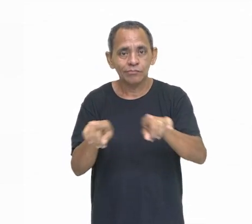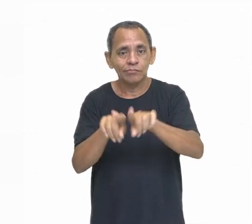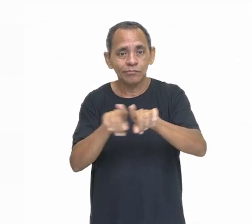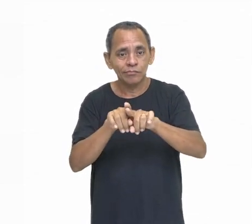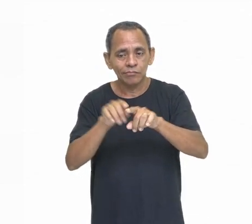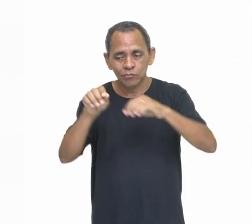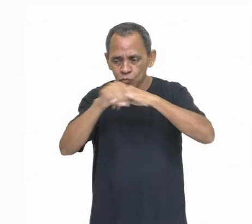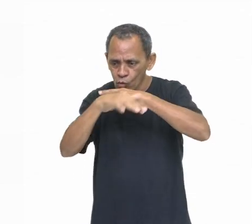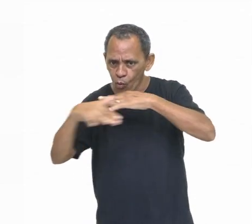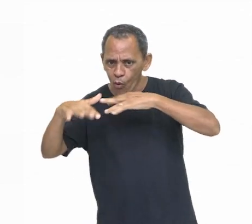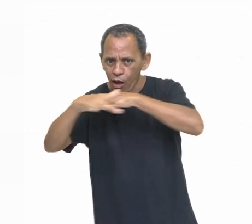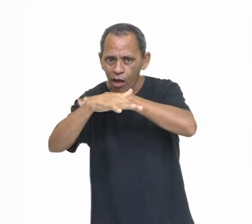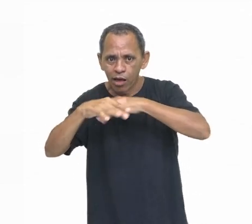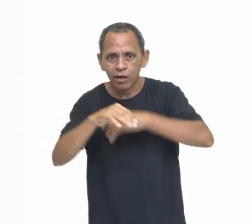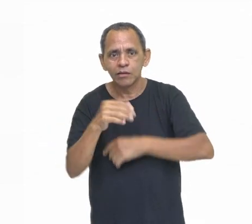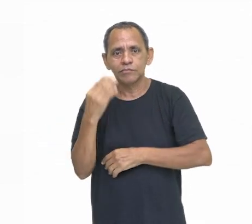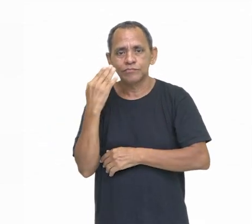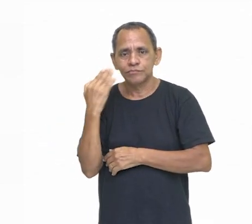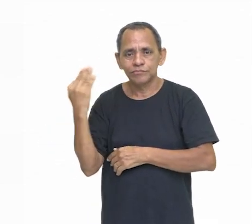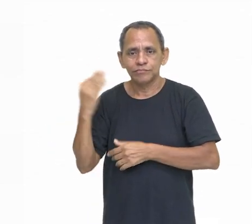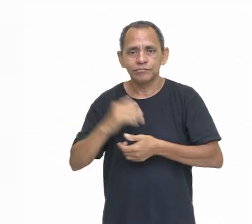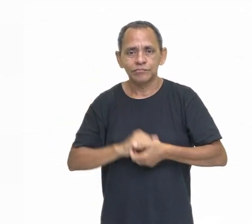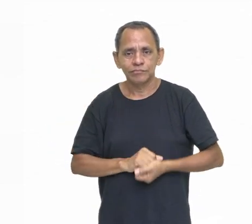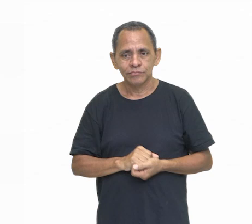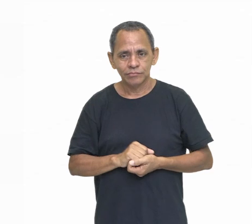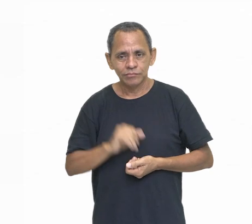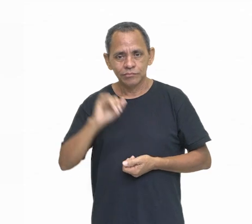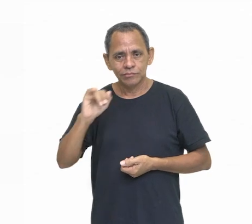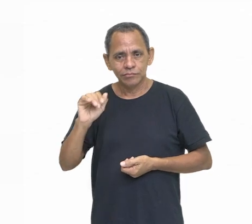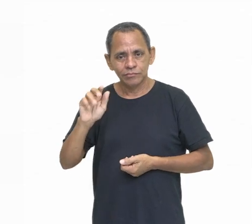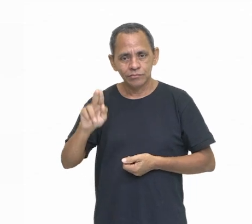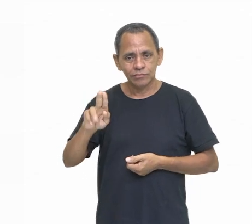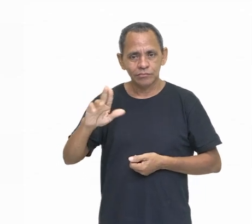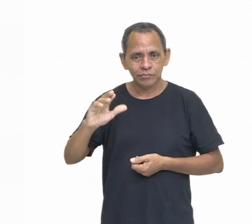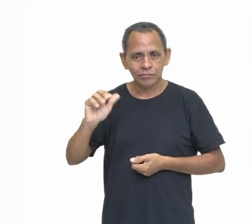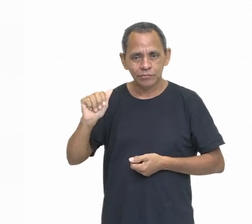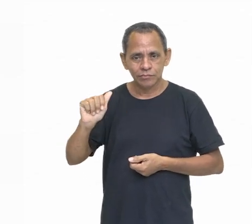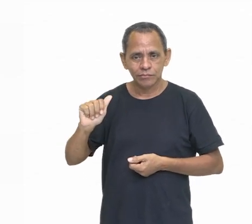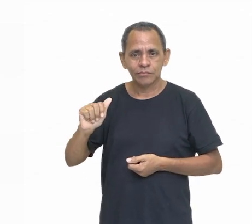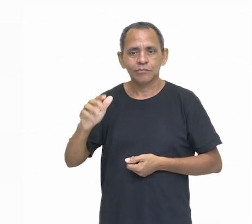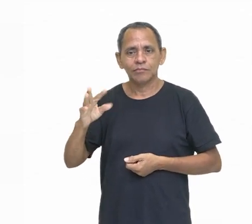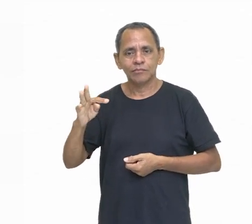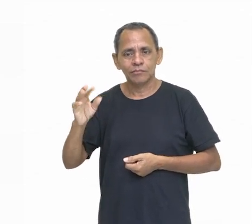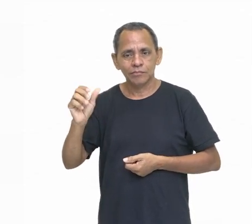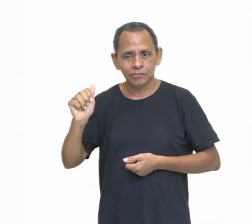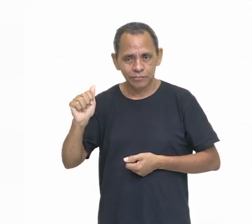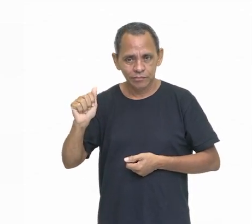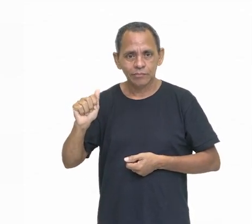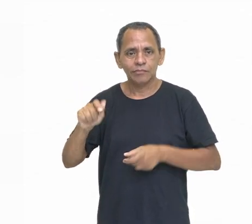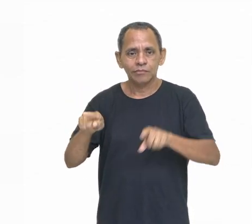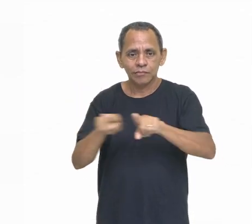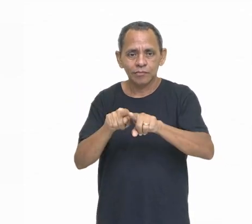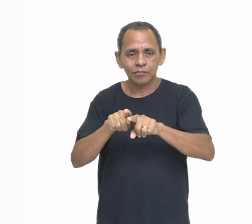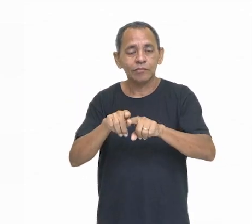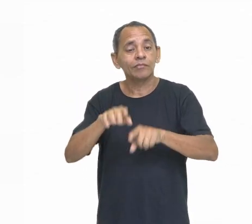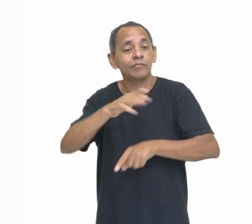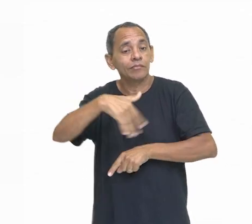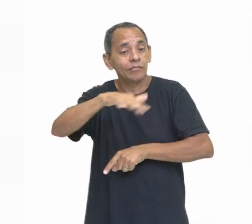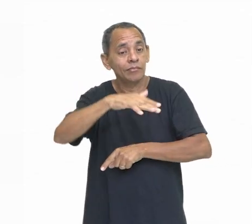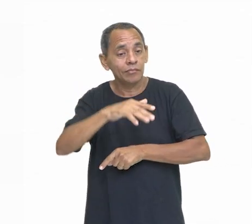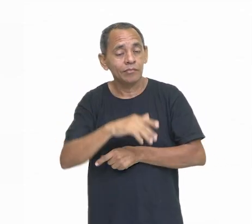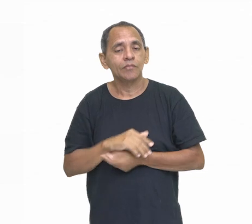de Yucatán e regiões adjacentes, ali pelo atual México,